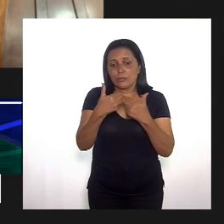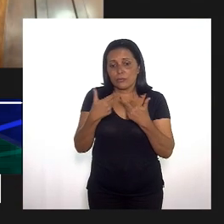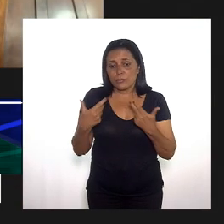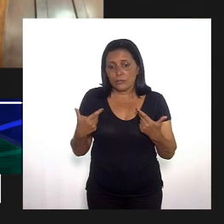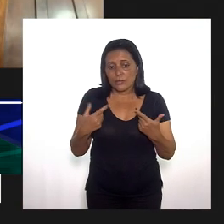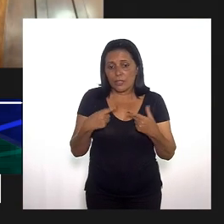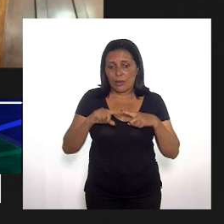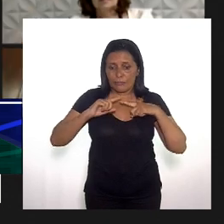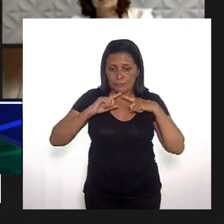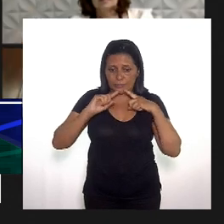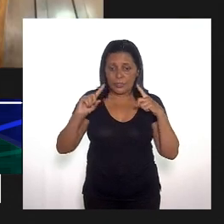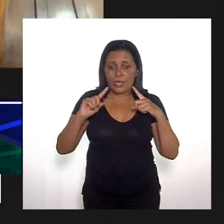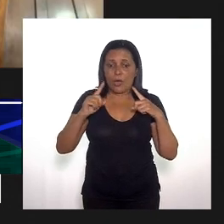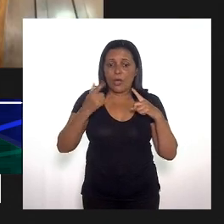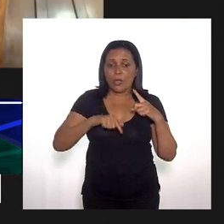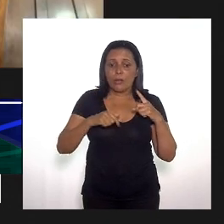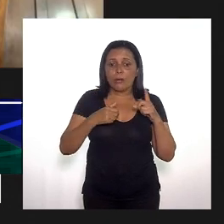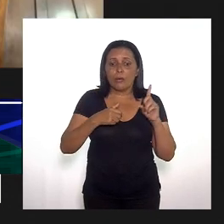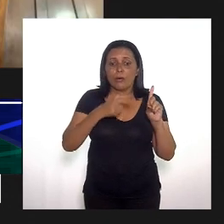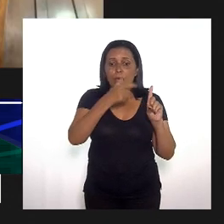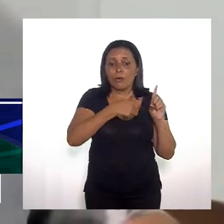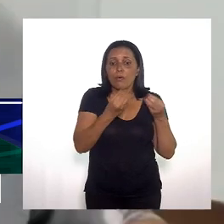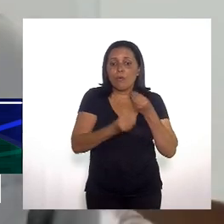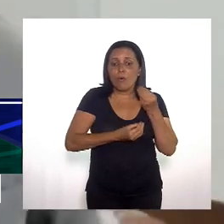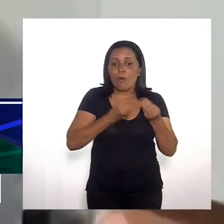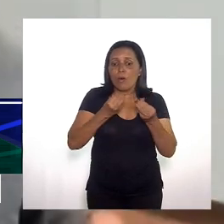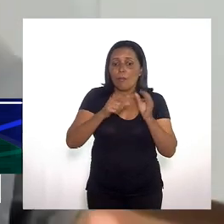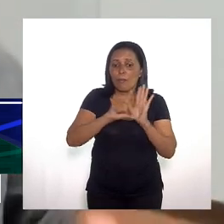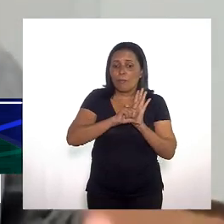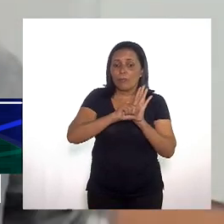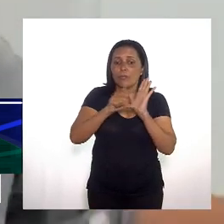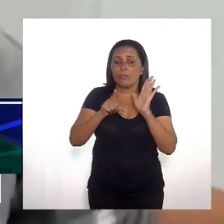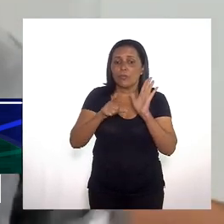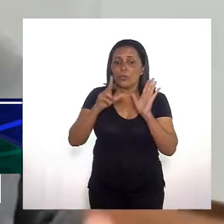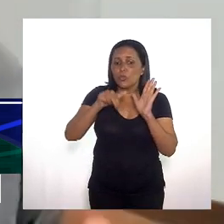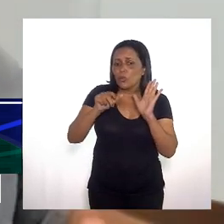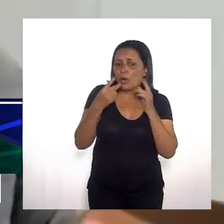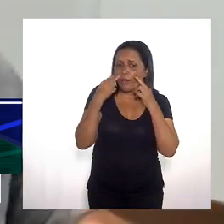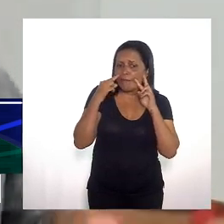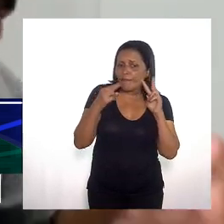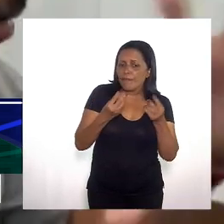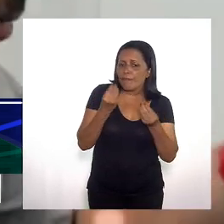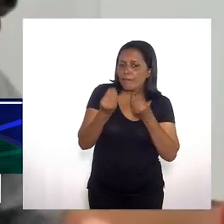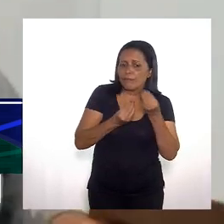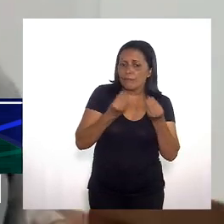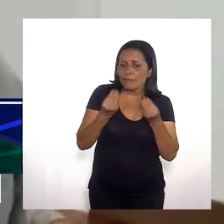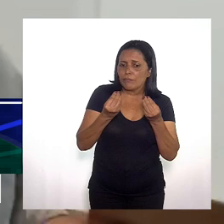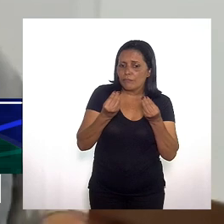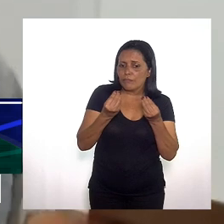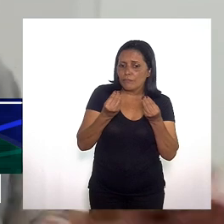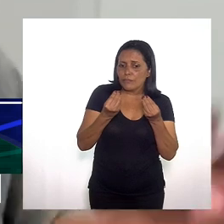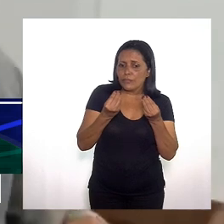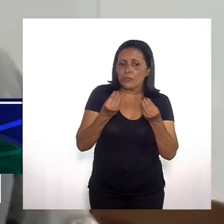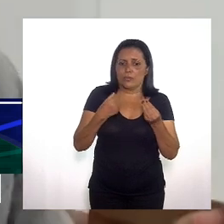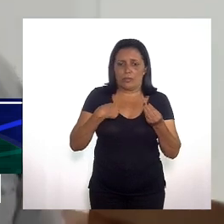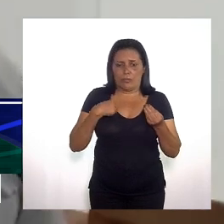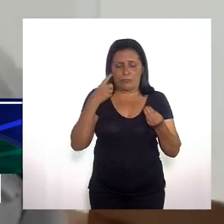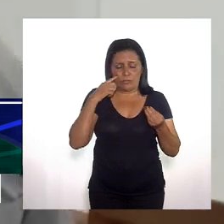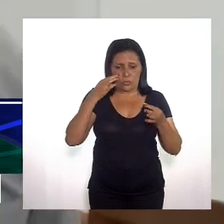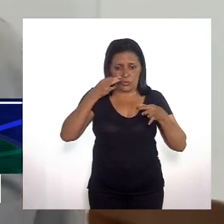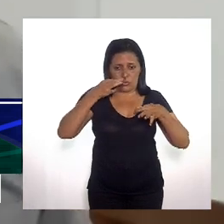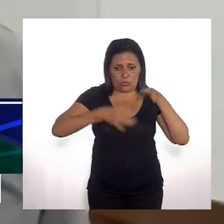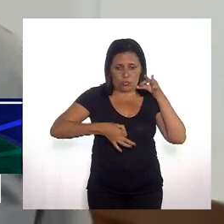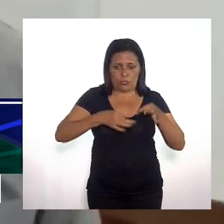E outra crítica que eu tenho também é a figura do indiciamento legislativo, que eu acho que eu nunca vi isso no âmbito jurídico, mas, enfim, é